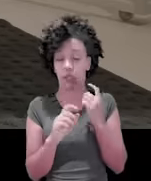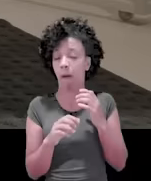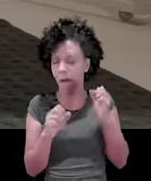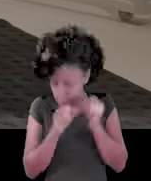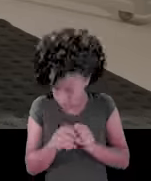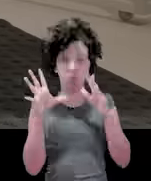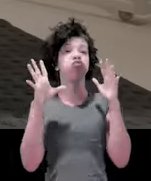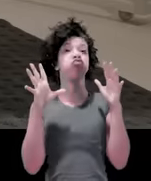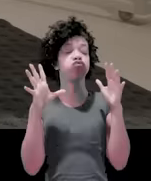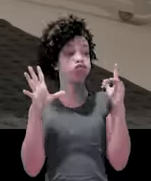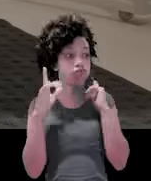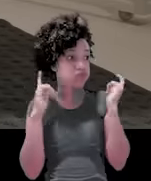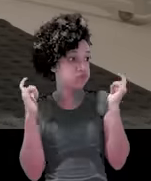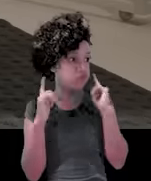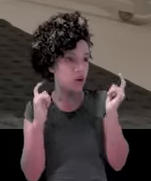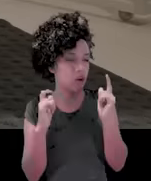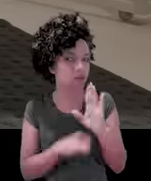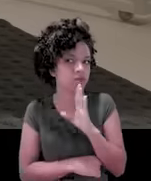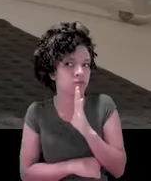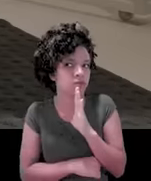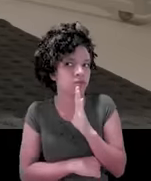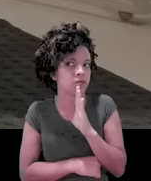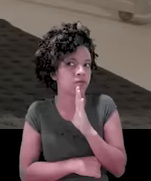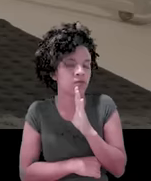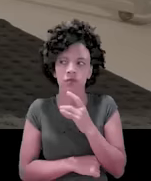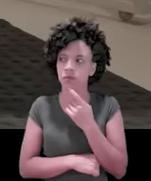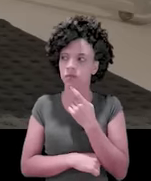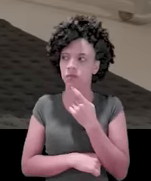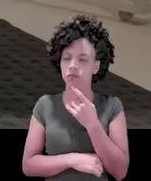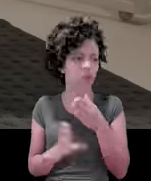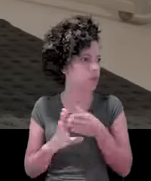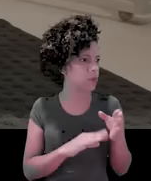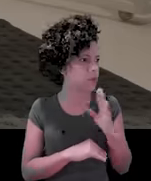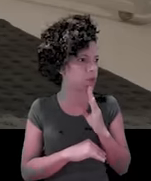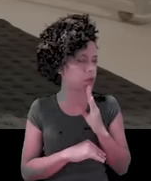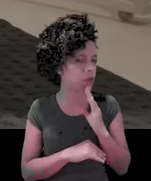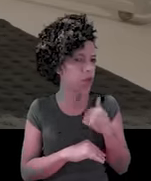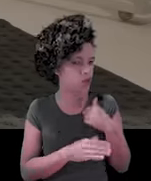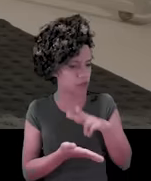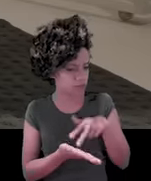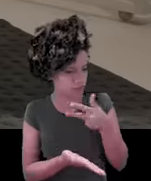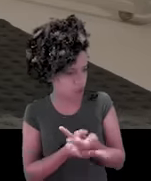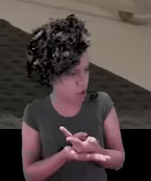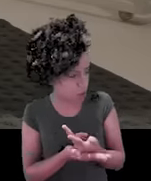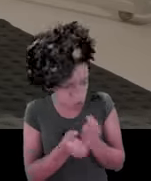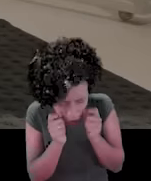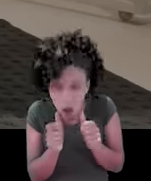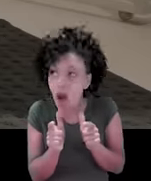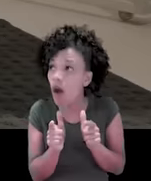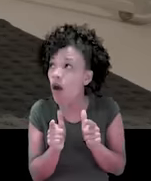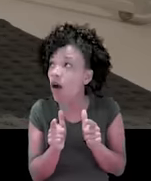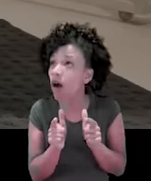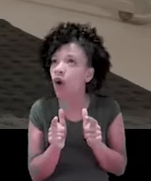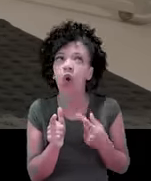repente um estrondo alto pô e aí no silêncio e nem silêncio eu tava no chão abrir